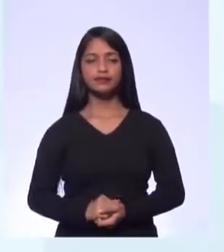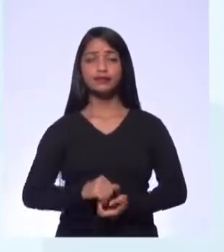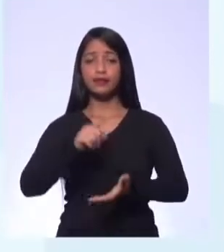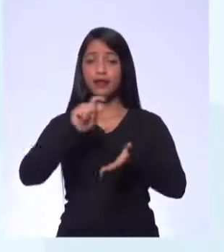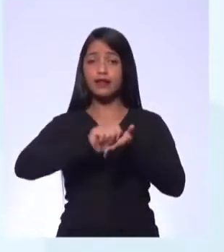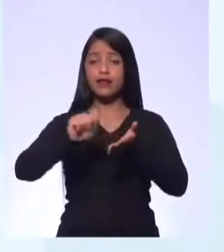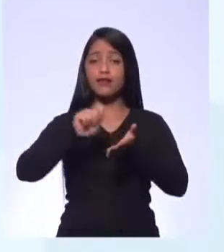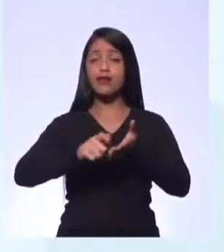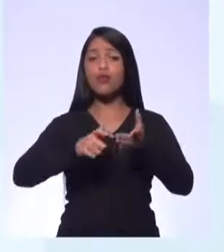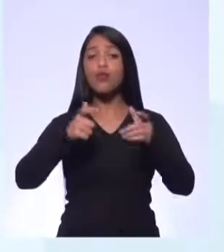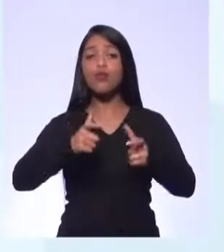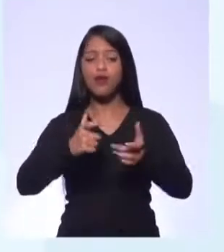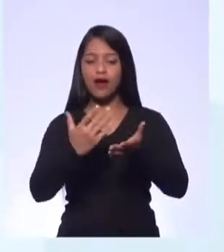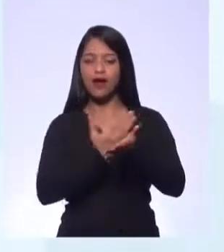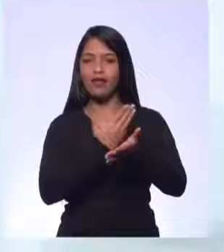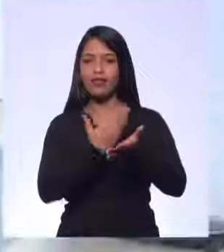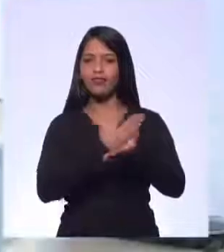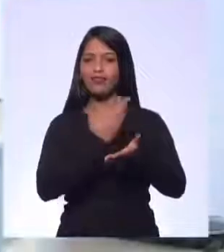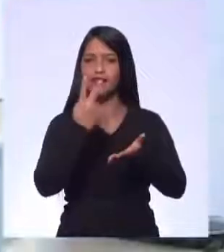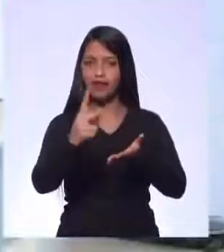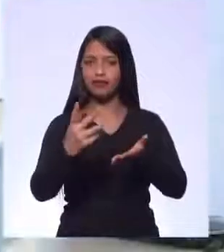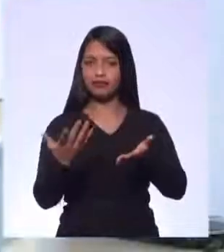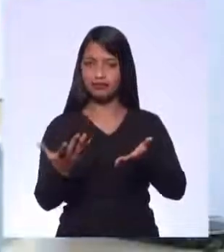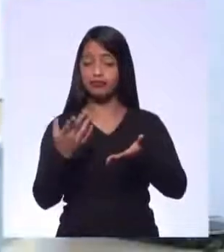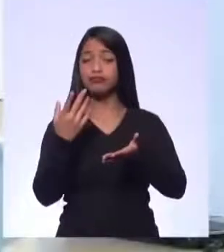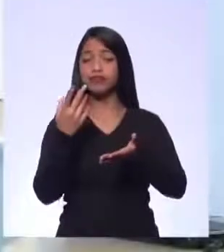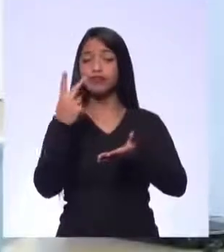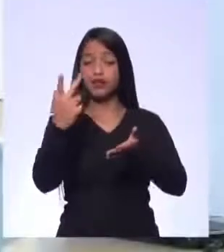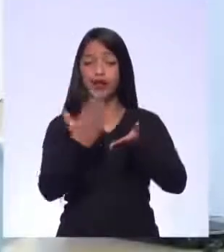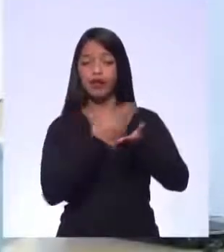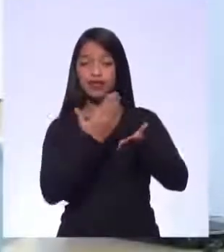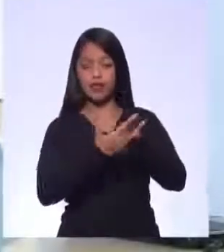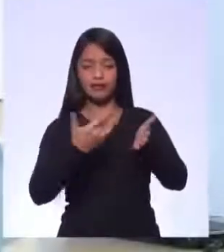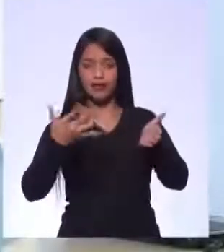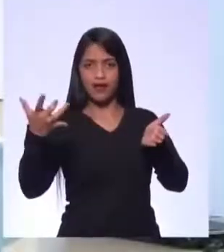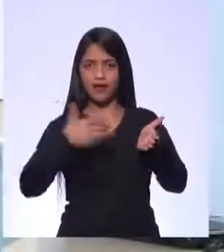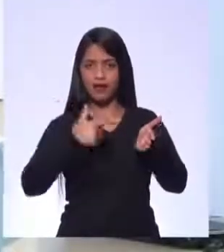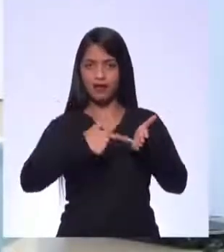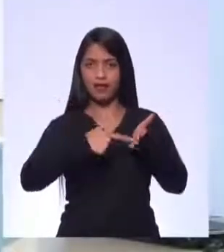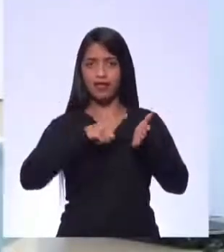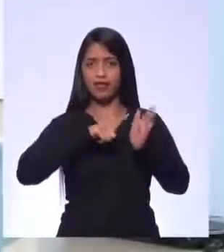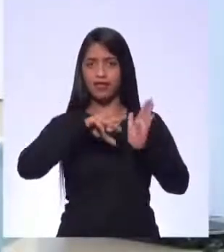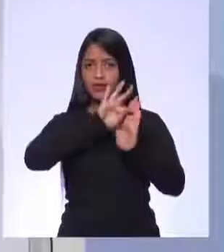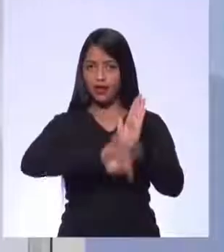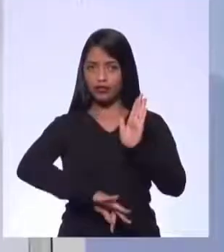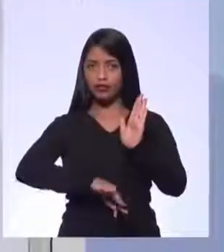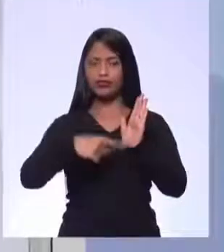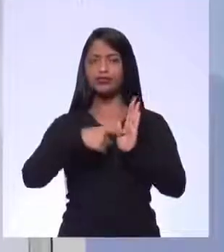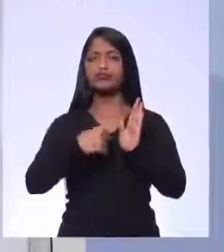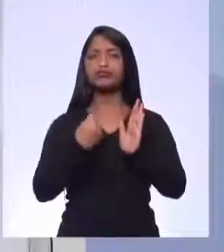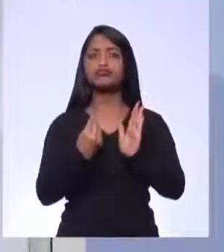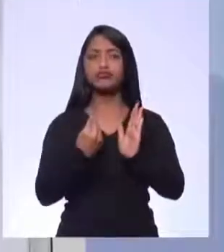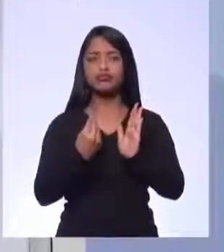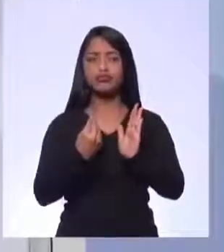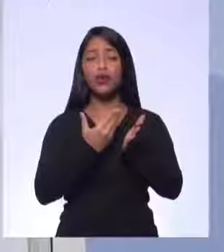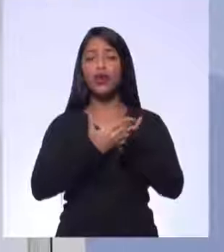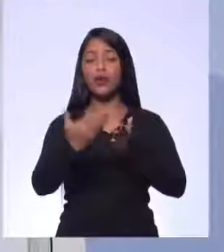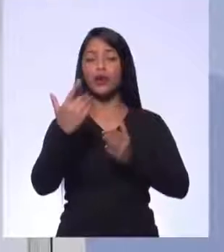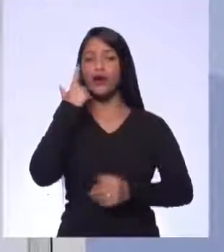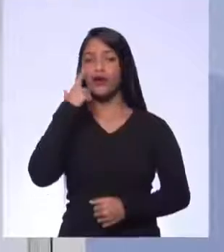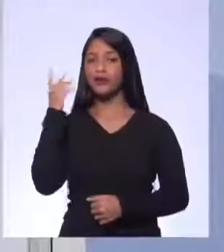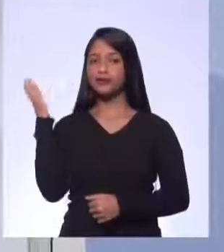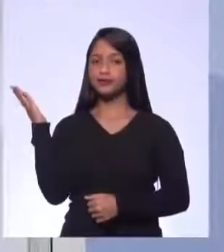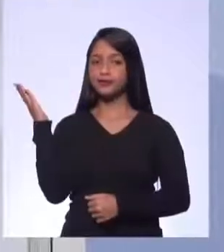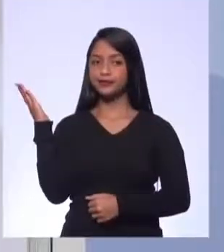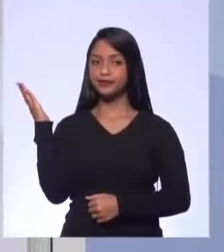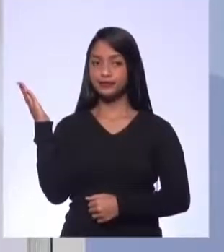seu caderno. Então, lá no caderno de vocês, tá aqui, ó. Lá no texto, começa aqui, ó. Tá certo? O que você